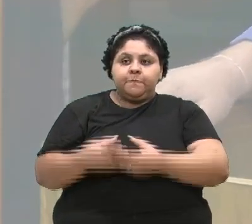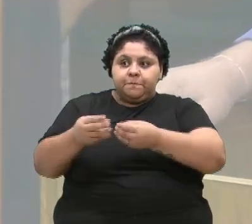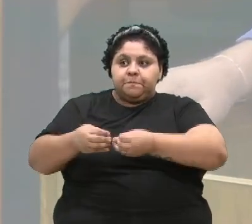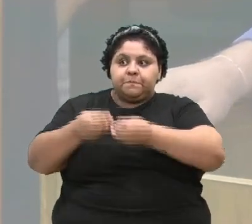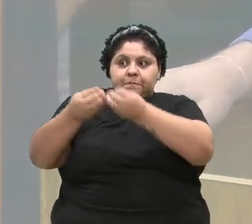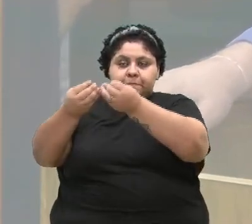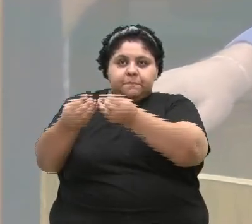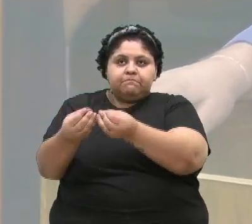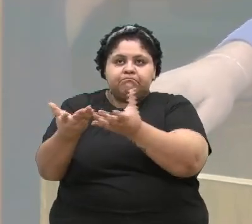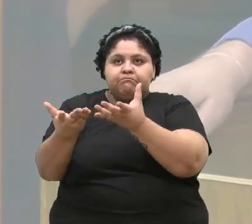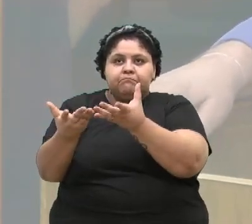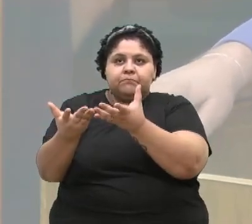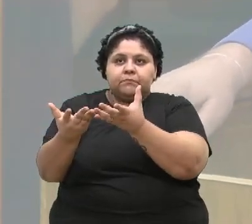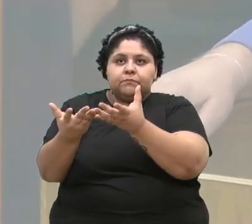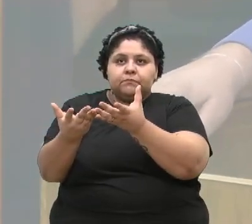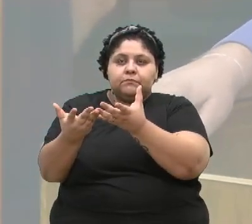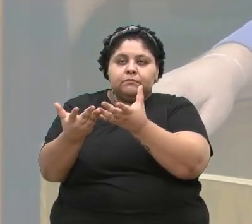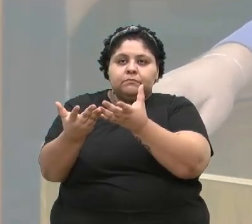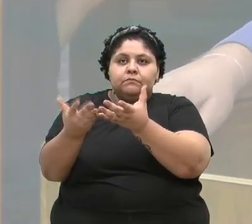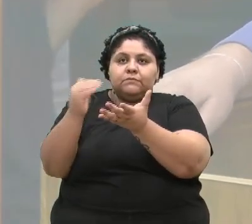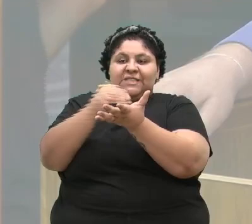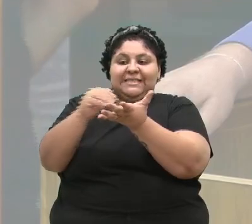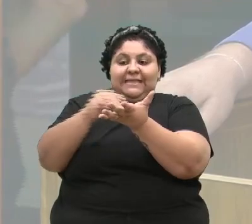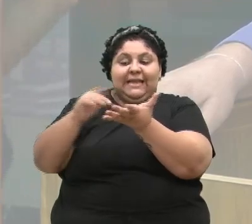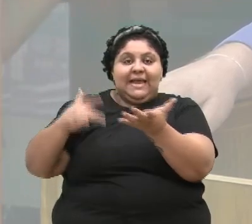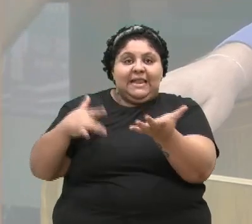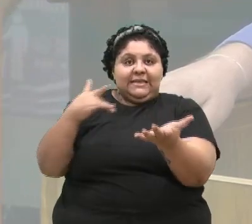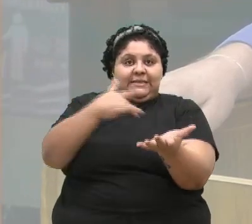entregando em mãos da secretária da Saúde.